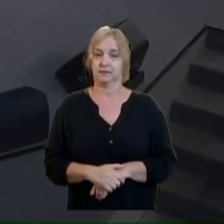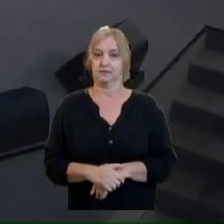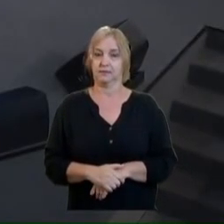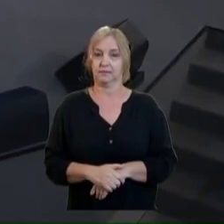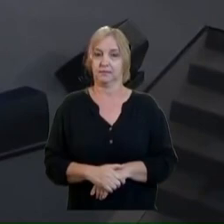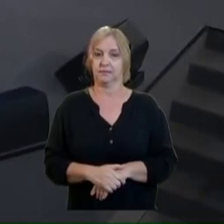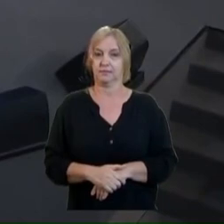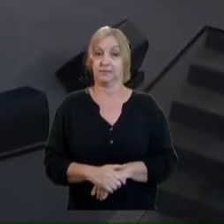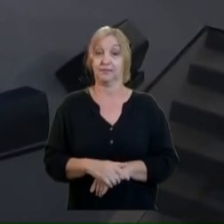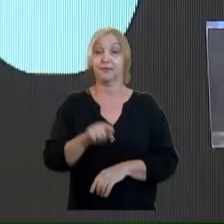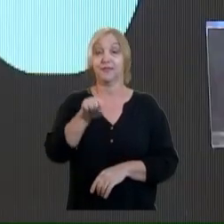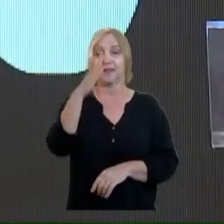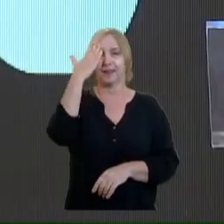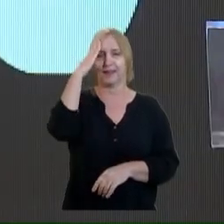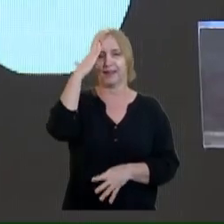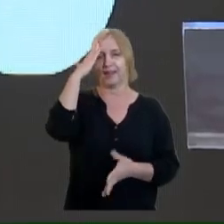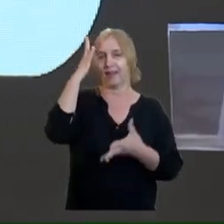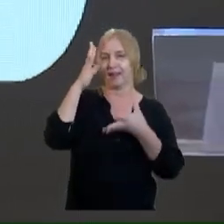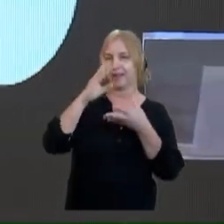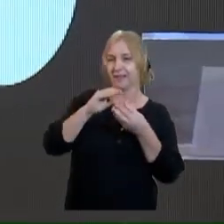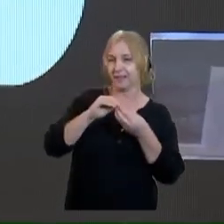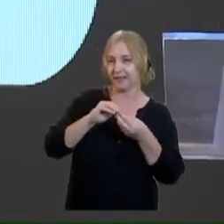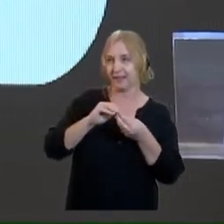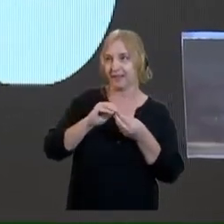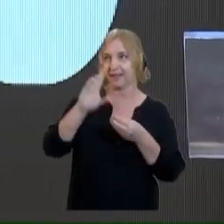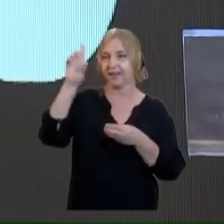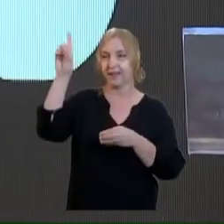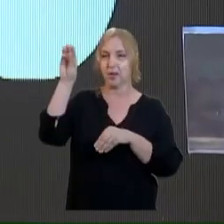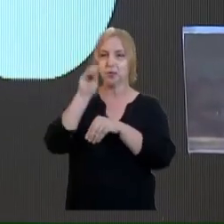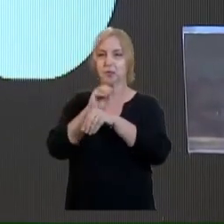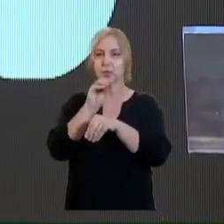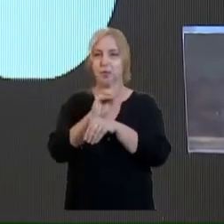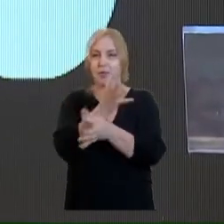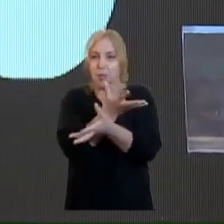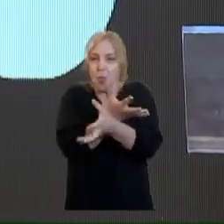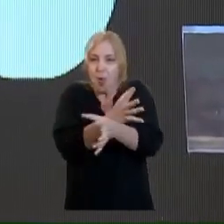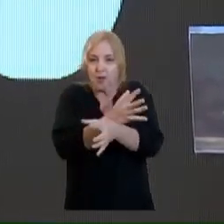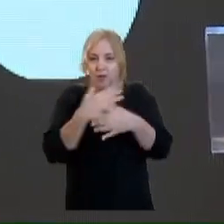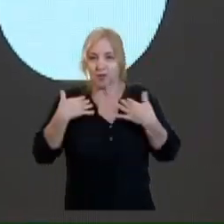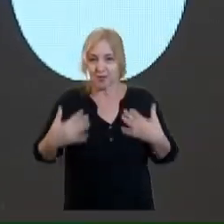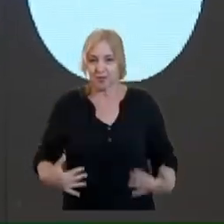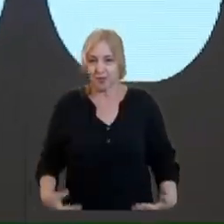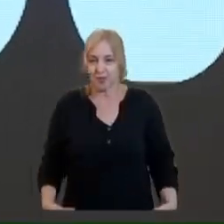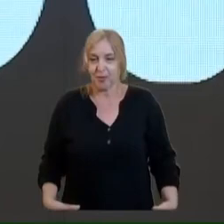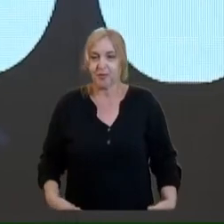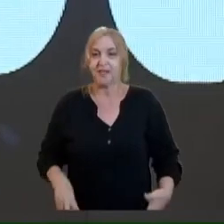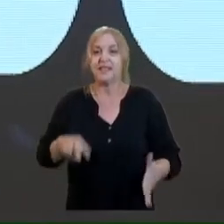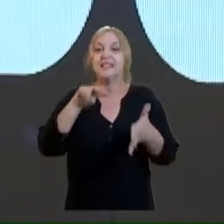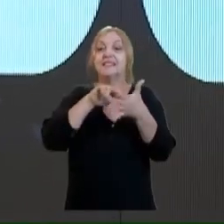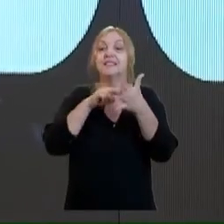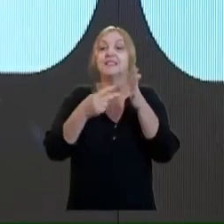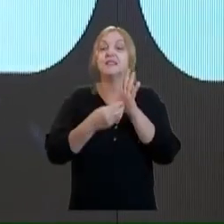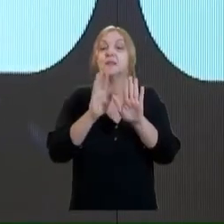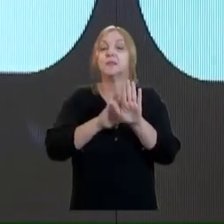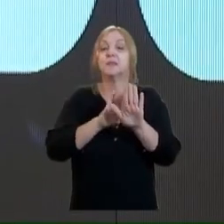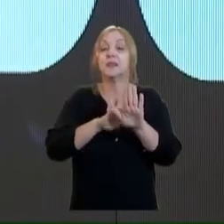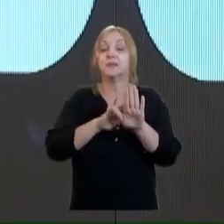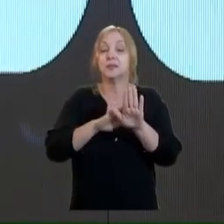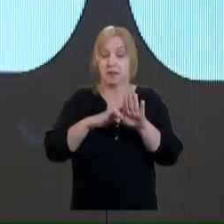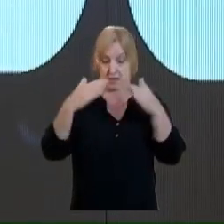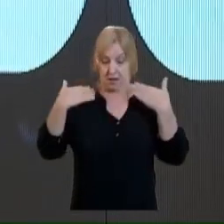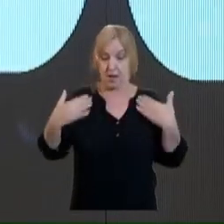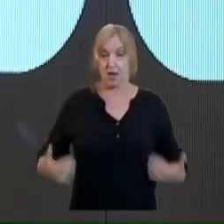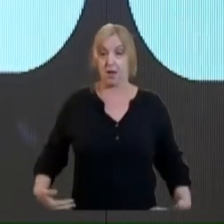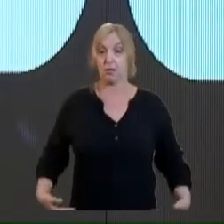Quando você começa a entender isso, preserva-lhe todos os ossos. Os ossos formam, dão a estrutura, não é